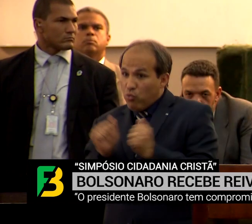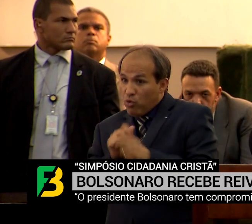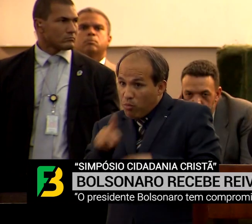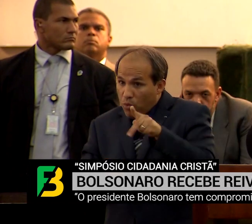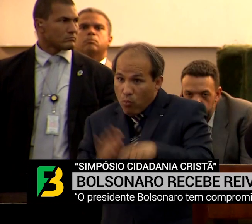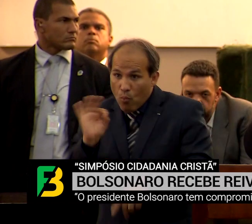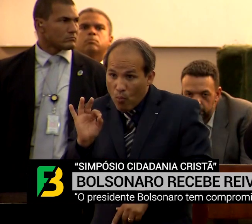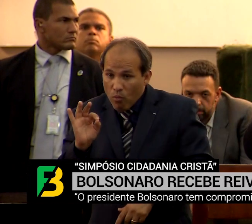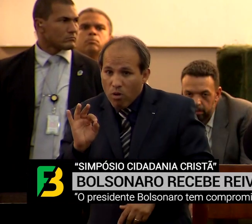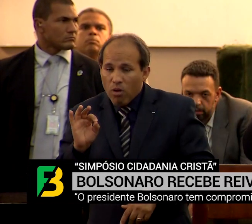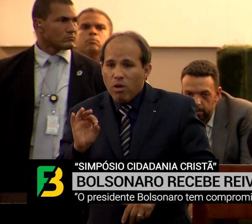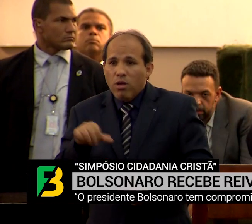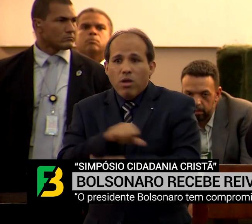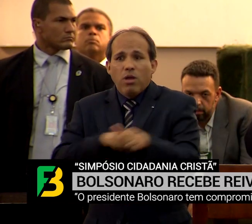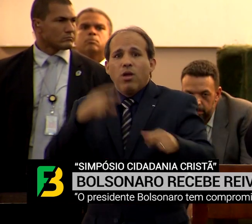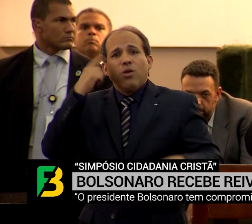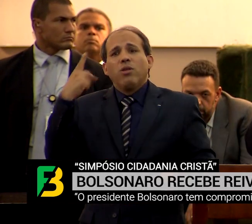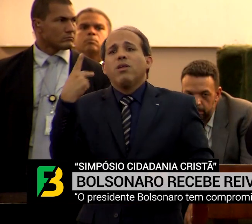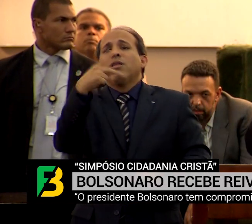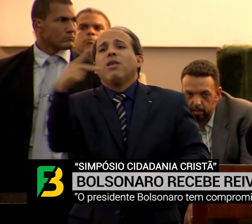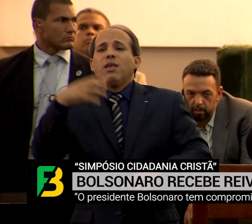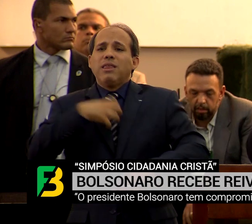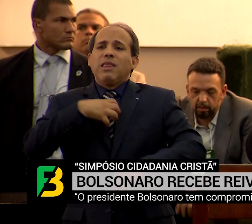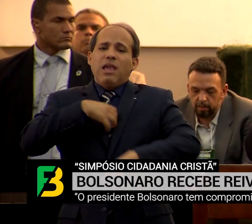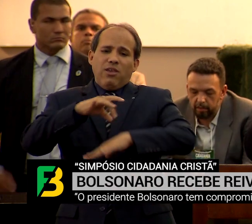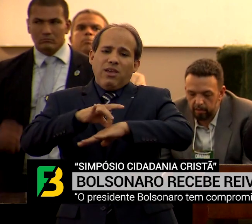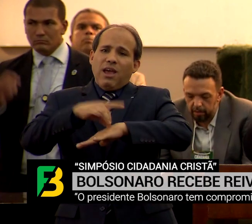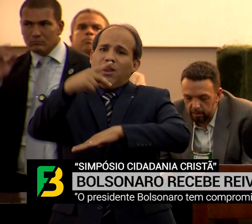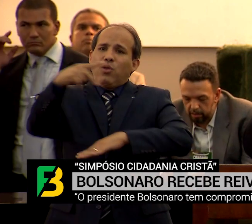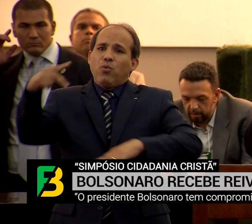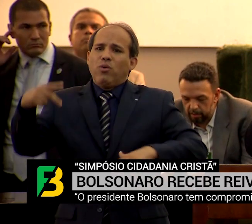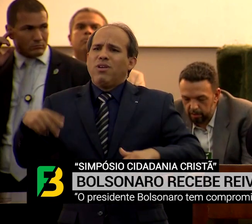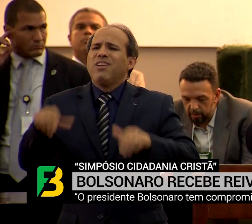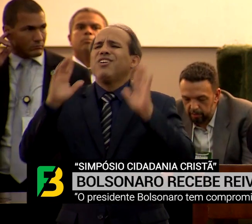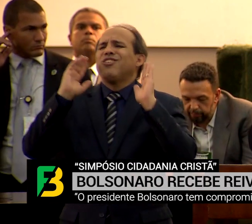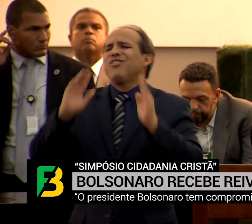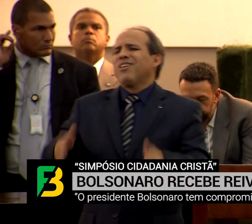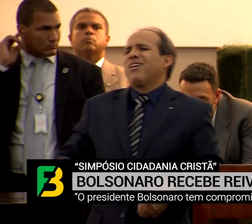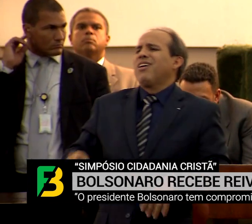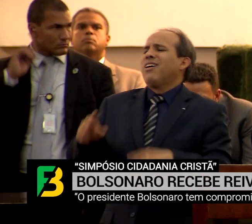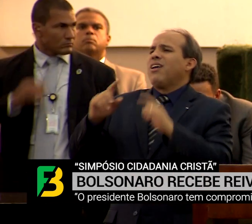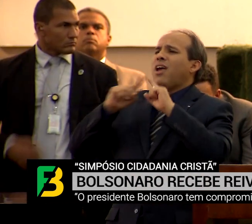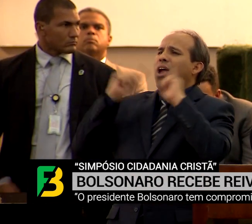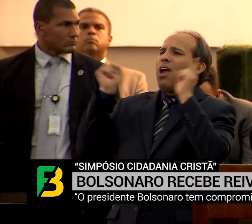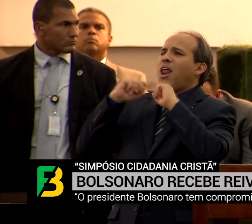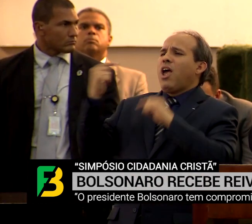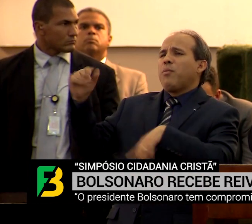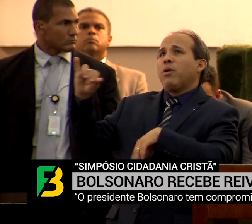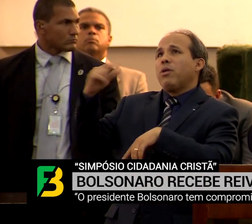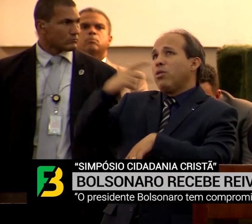que vocês passam e necessitam. Como fui malhada por estar no meio do povo.